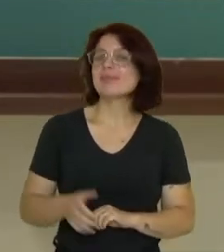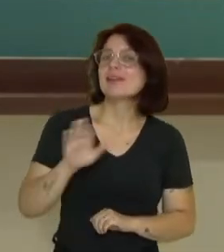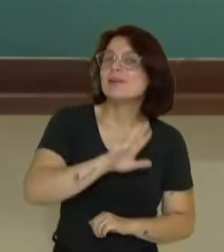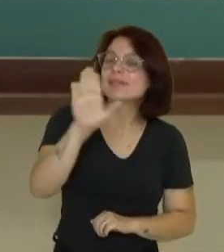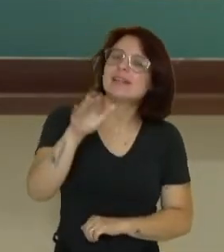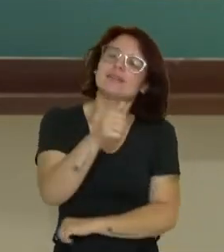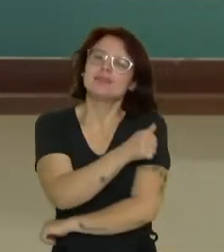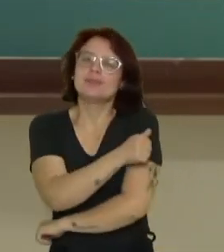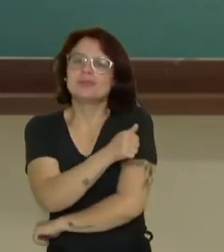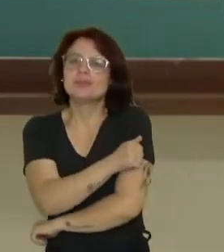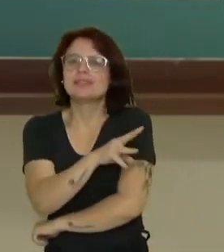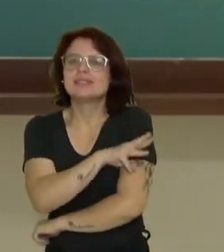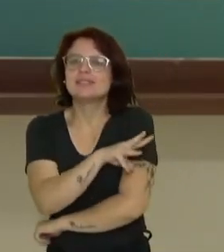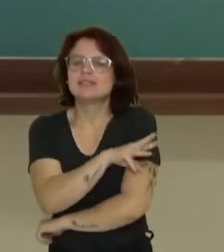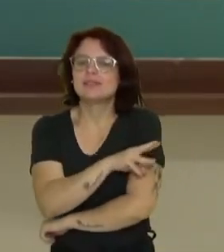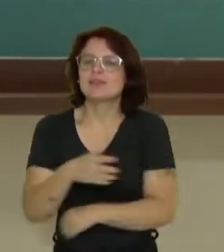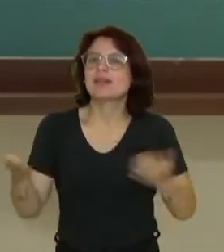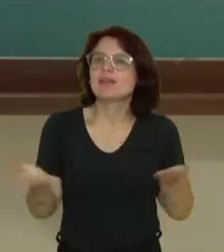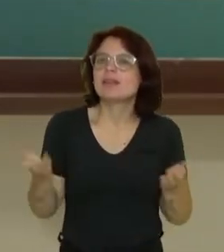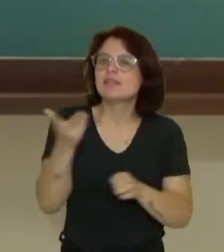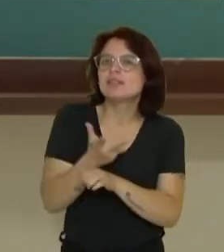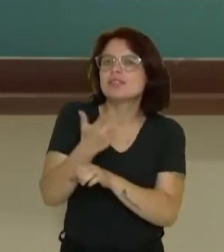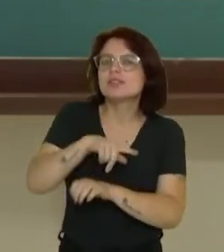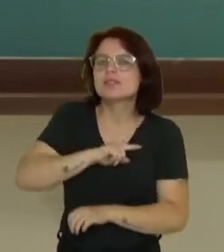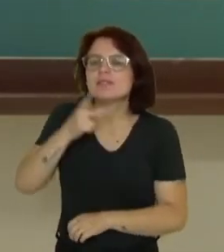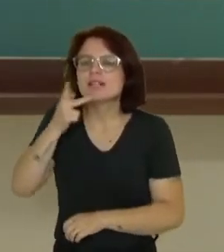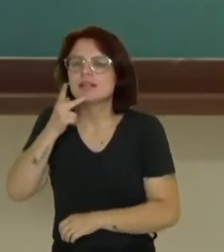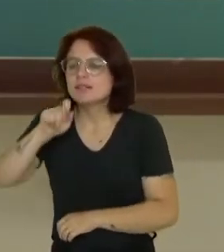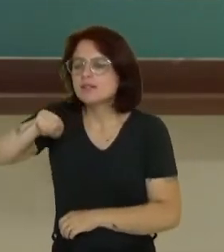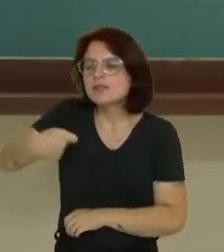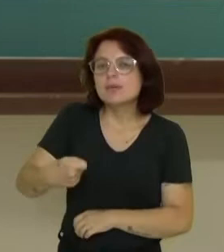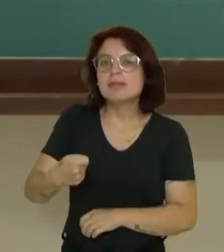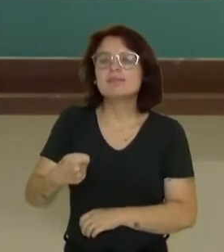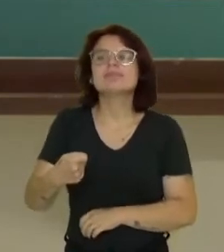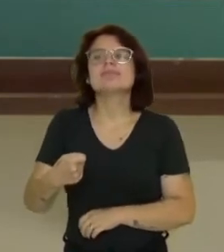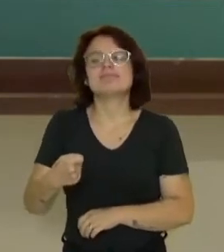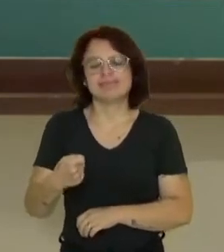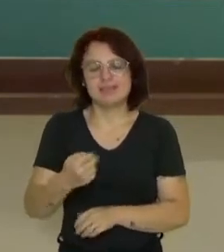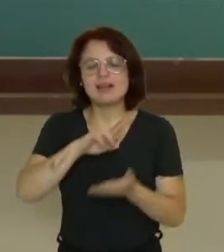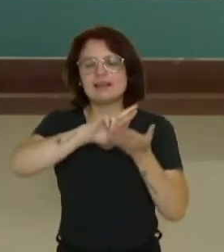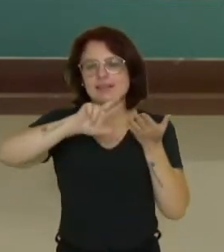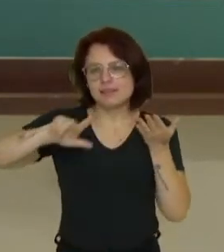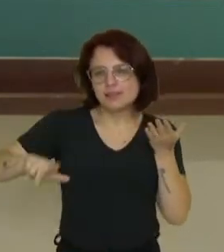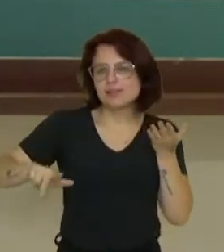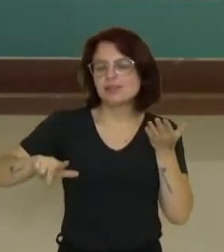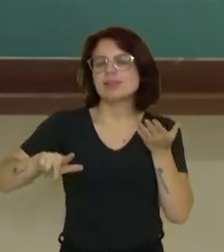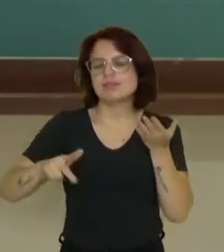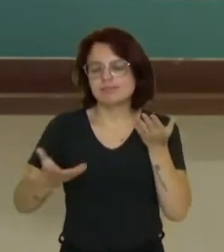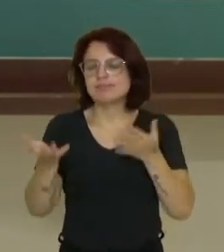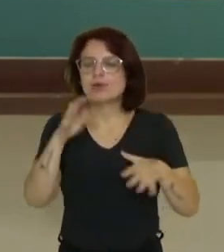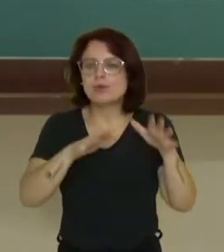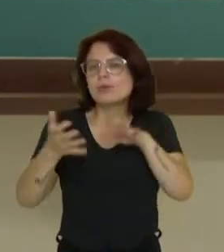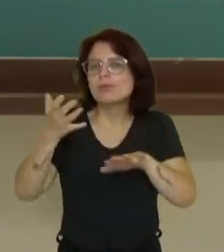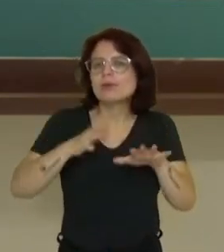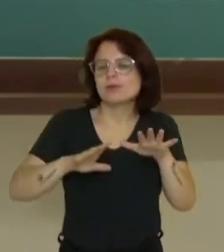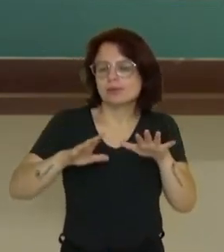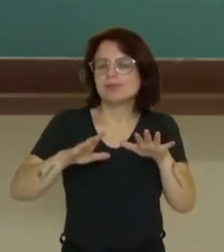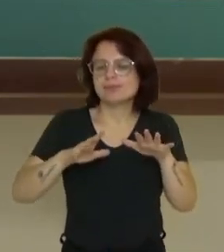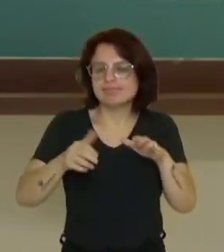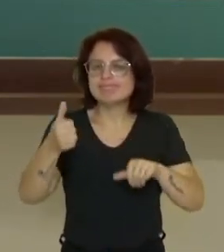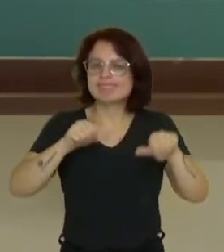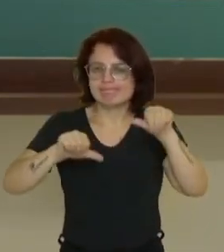Olá, estudantes da terceira série. Neste vídeo nós vamos falar sobre as características dos compostos orgânicos